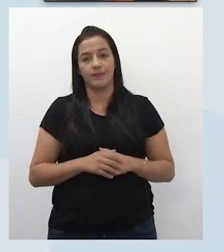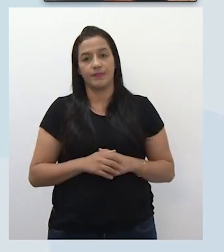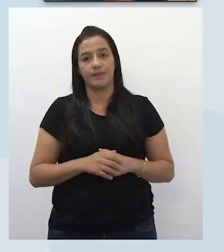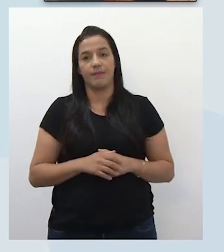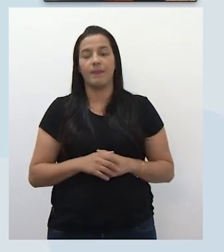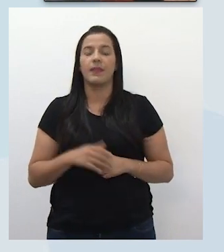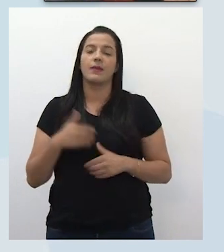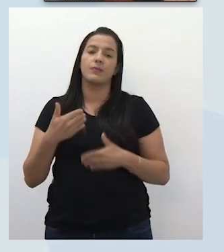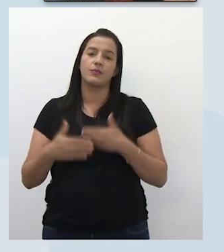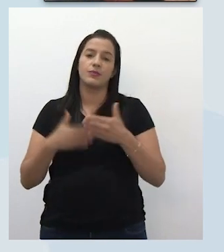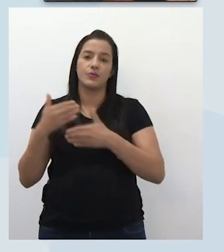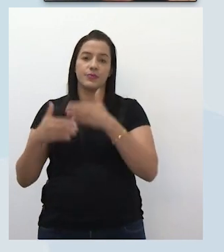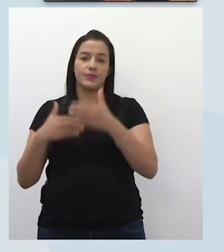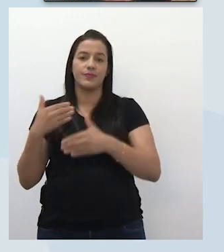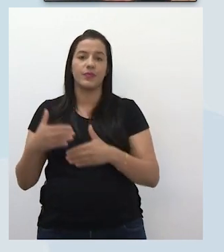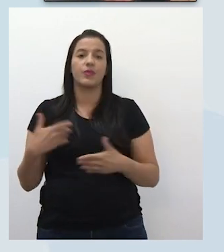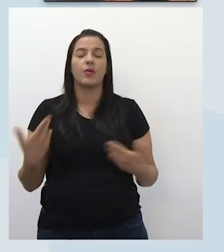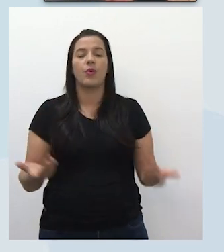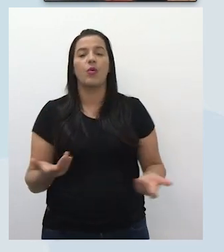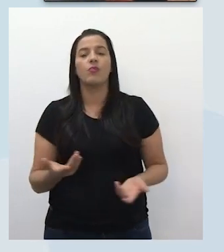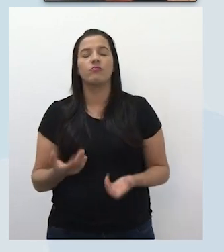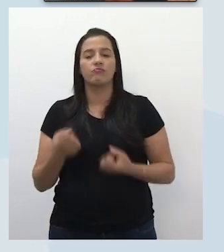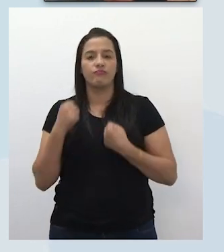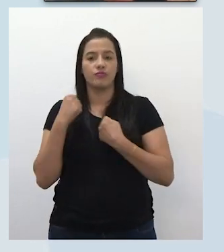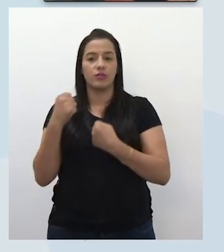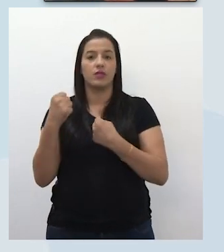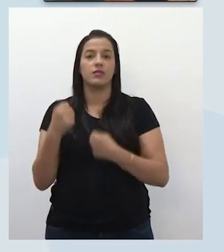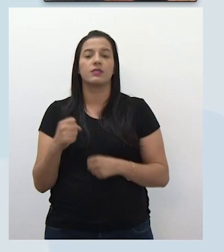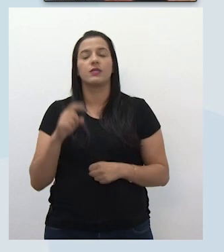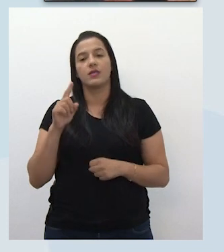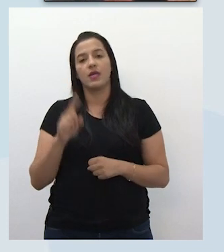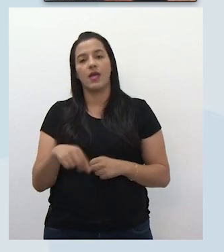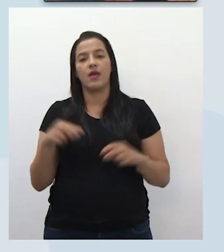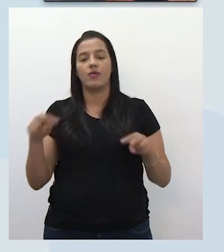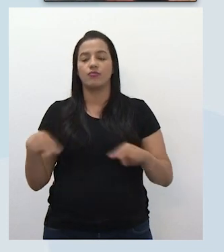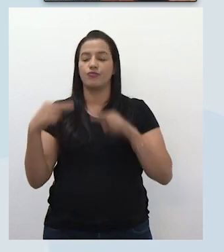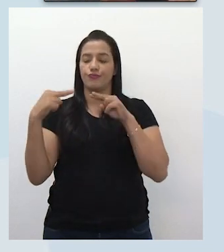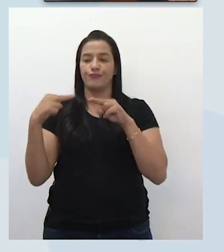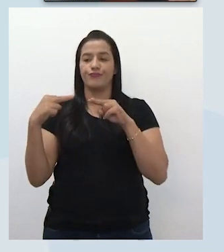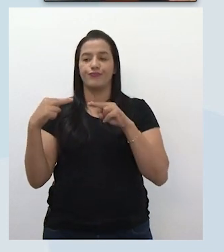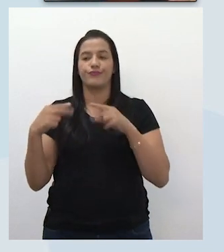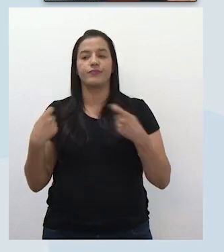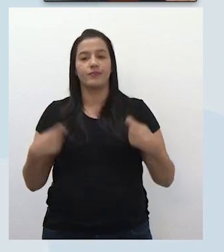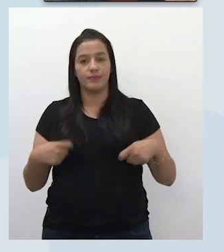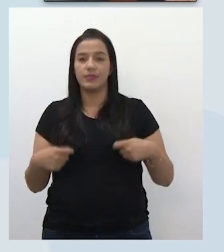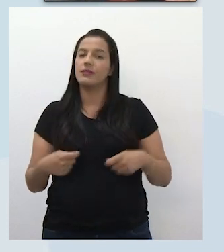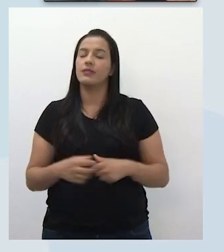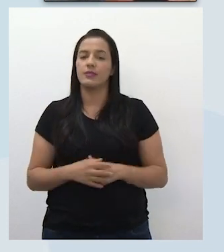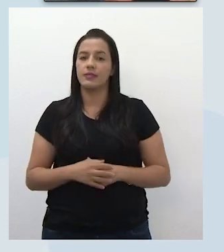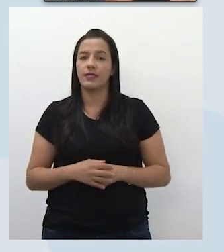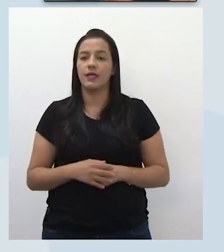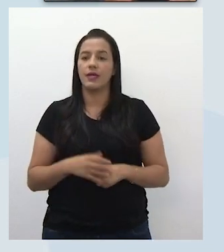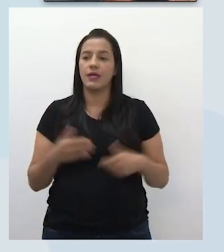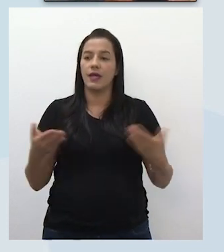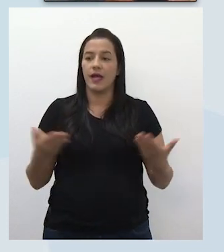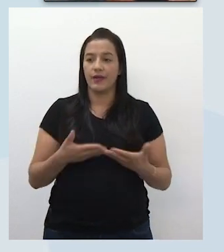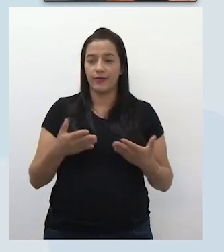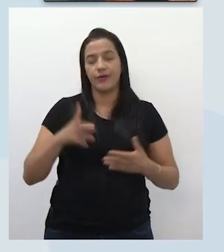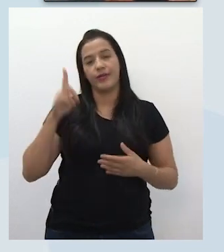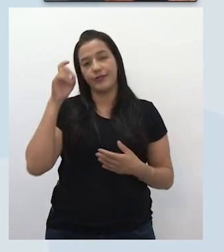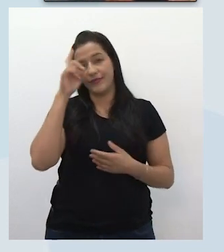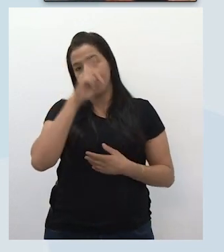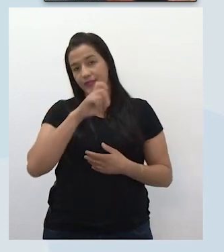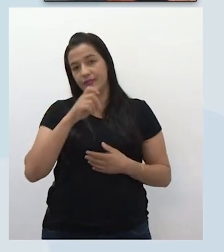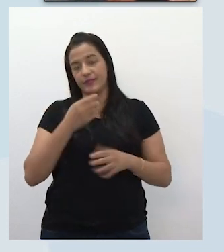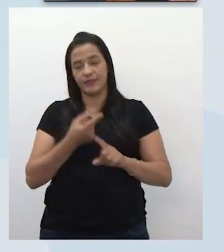o desenvolvimento ou o fortalecimento da empatia é esse exercício do olho no olho, tão difícil da gente fazer agora nesses